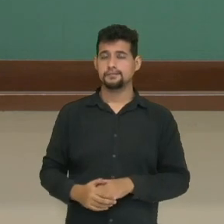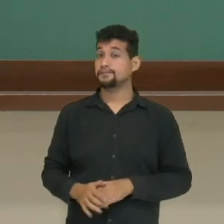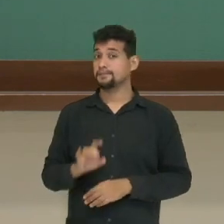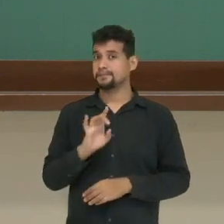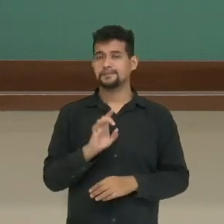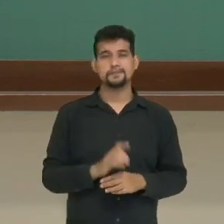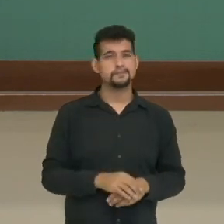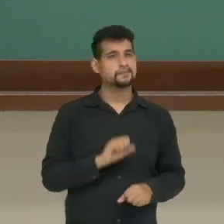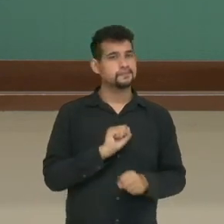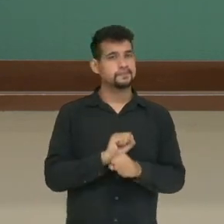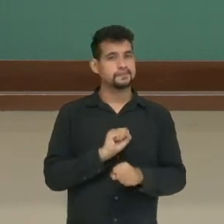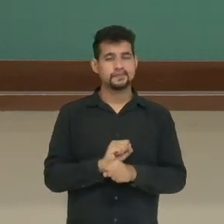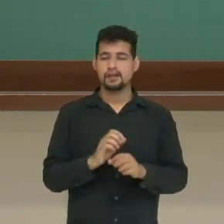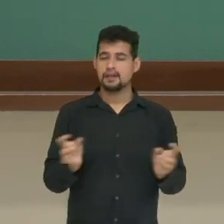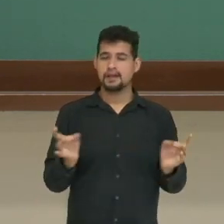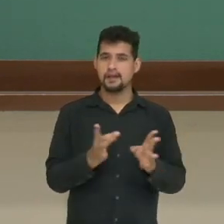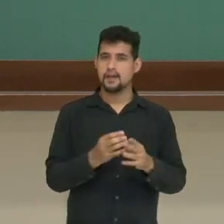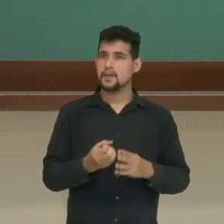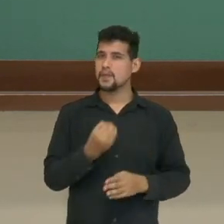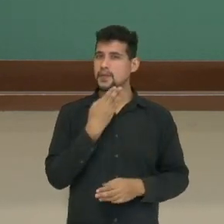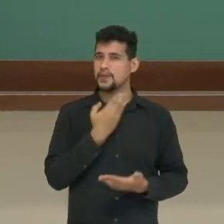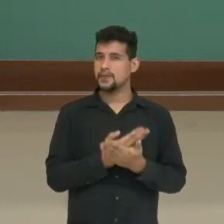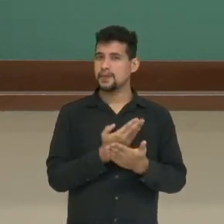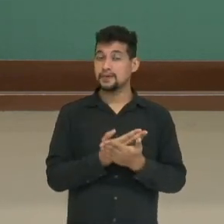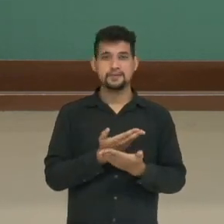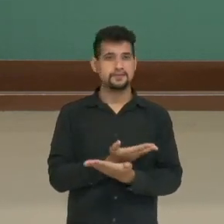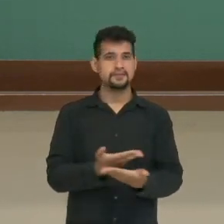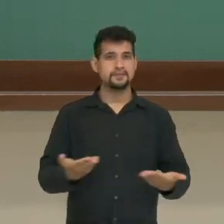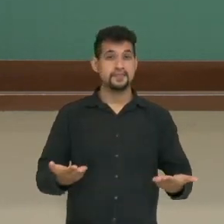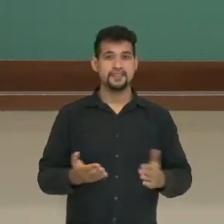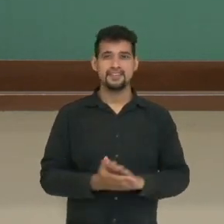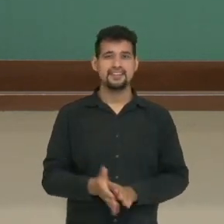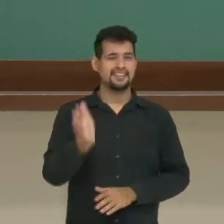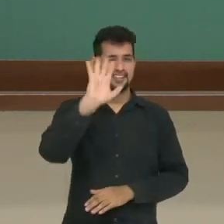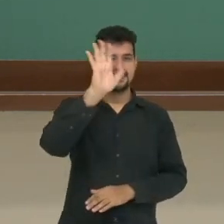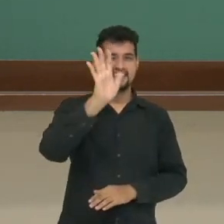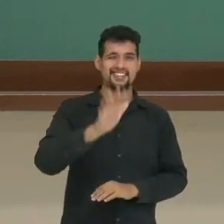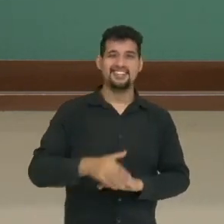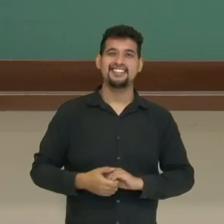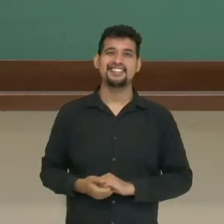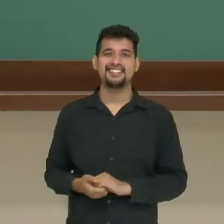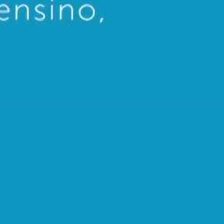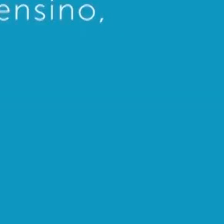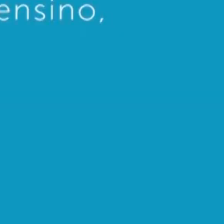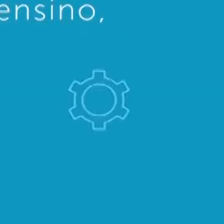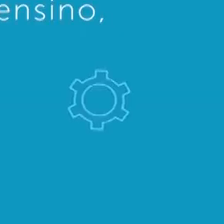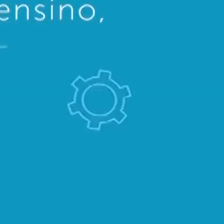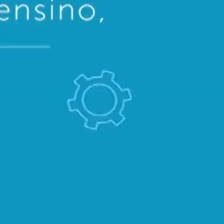galera. Ficamos por aqui nessa aula. Bons estudos para você. Tchau, povo!